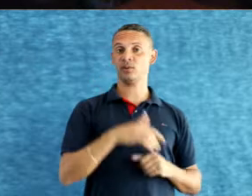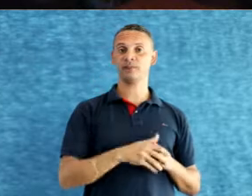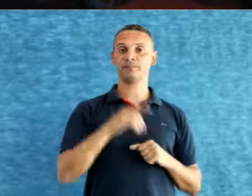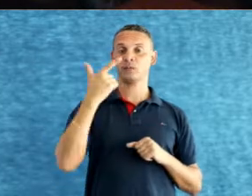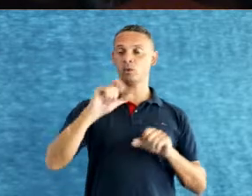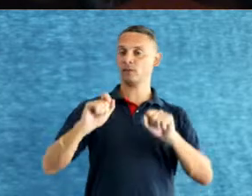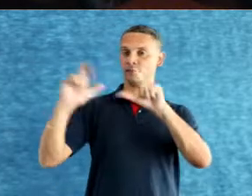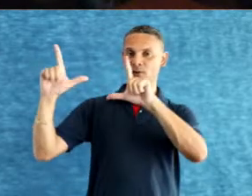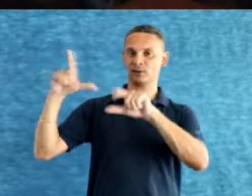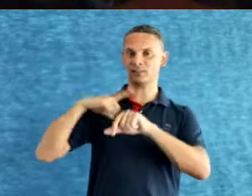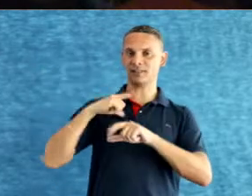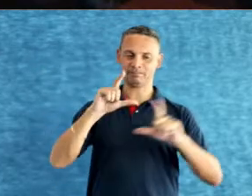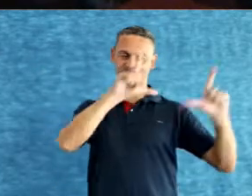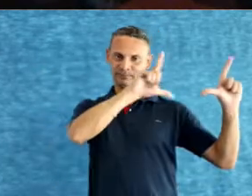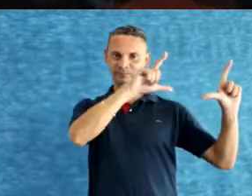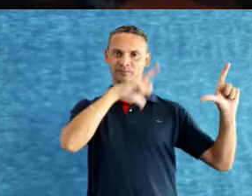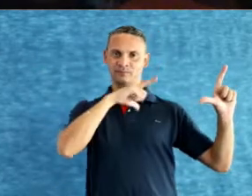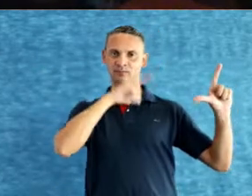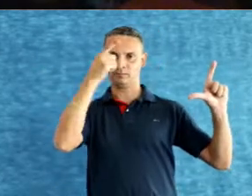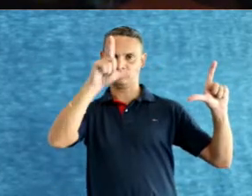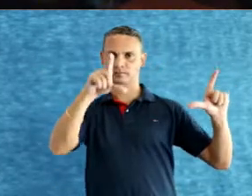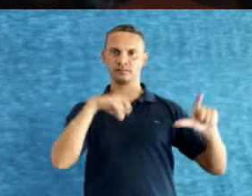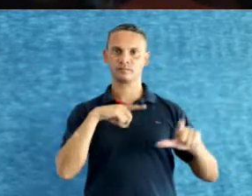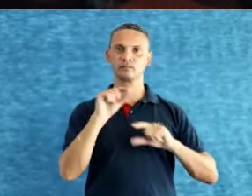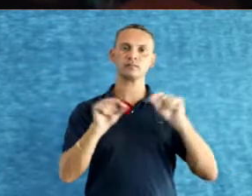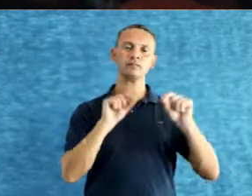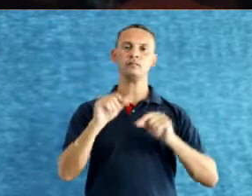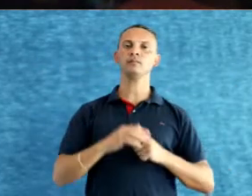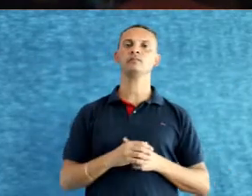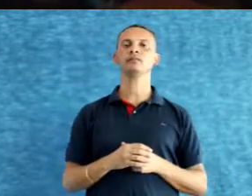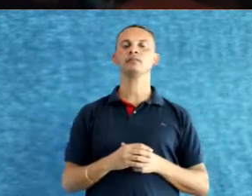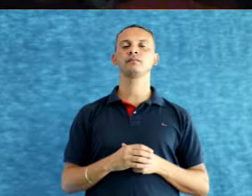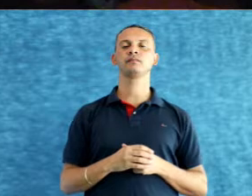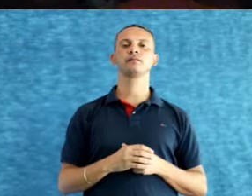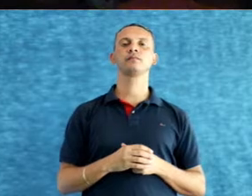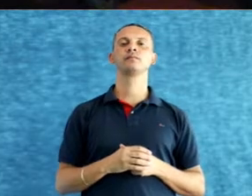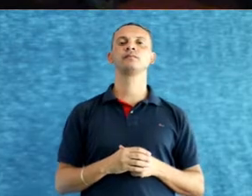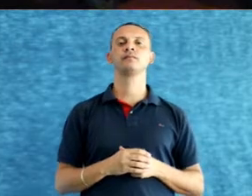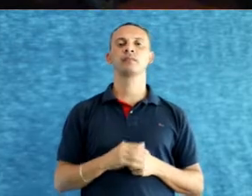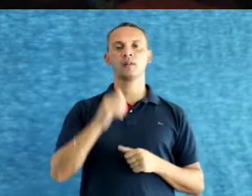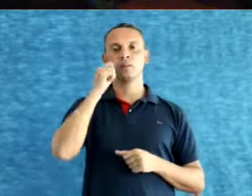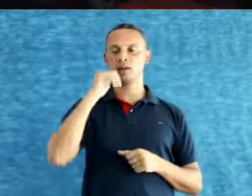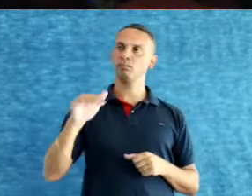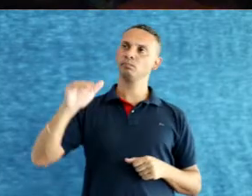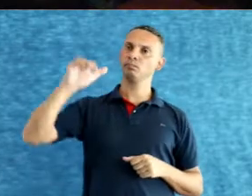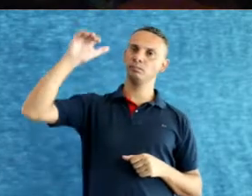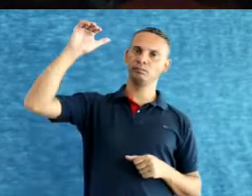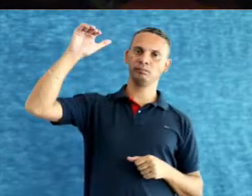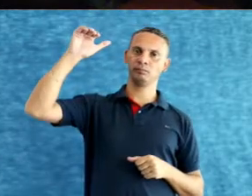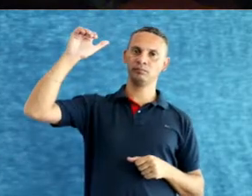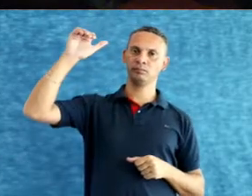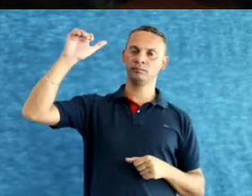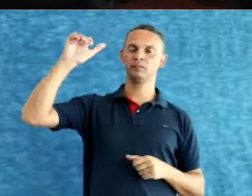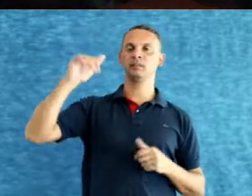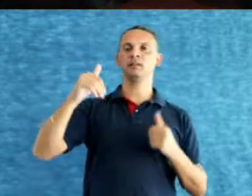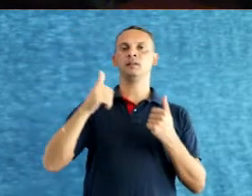Mas eu queria comentar isso, estava comentando com o Rogério. Há uns sites que confundem as imagens,